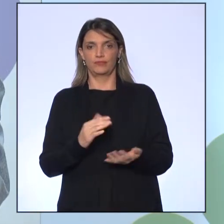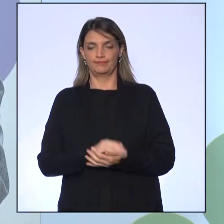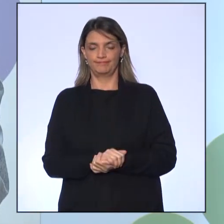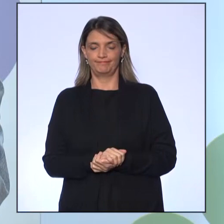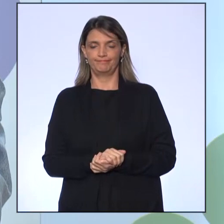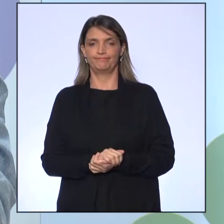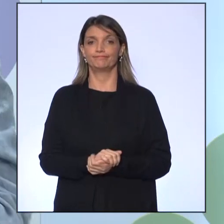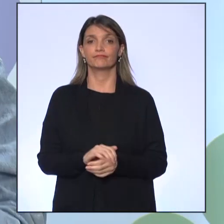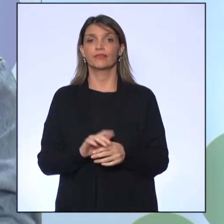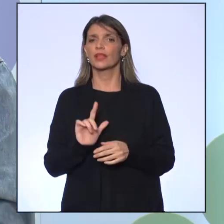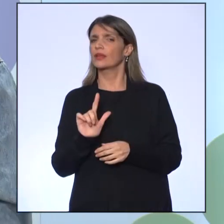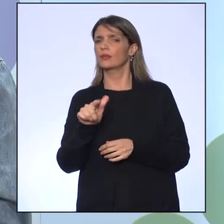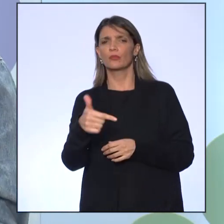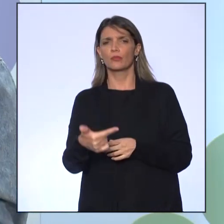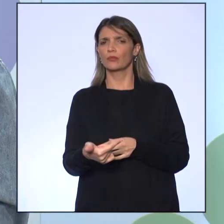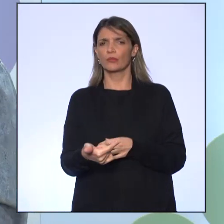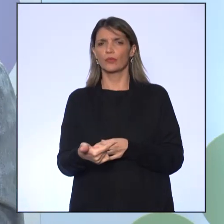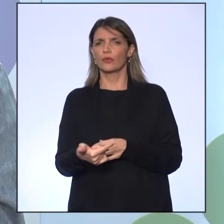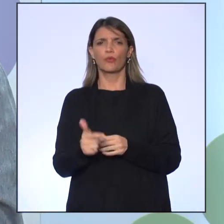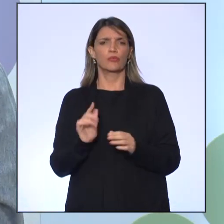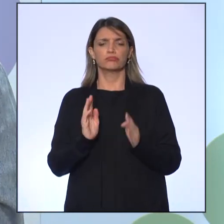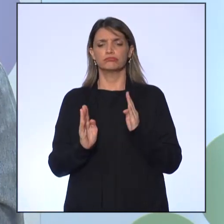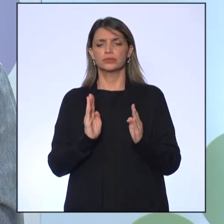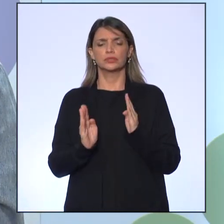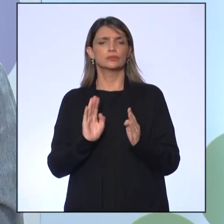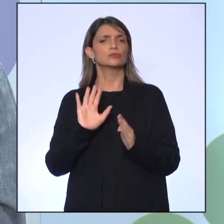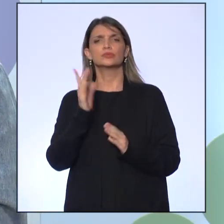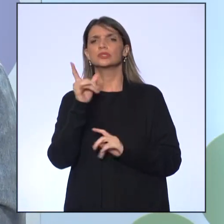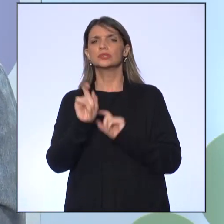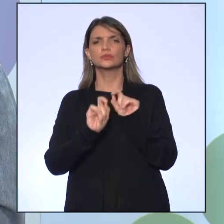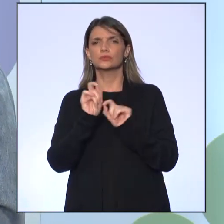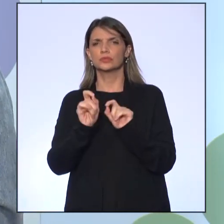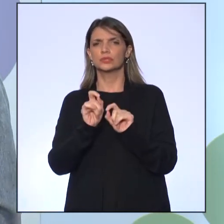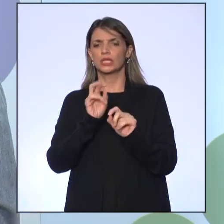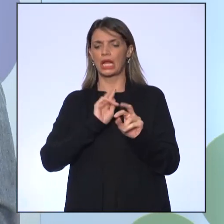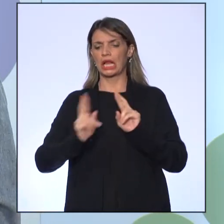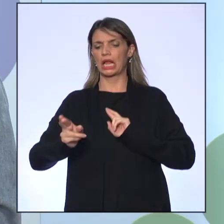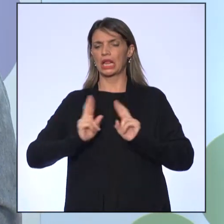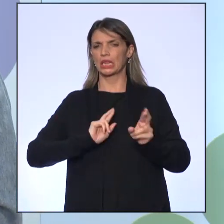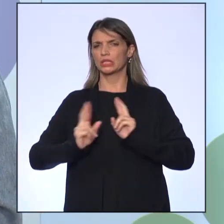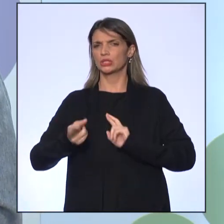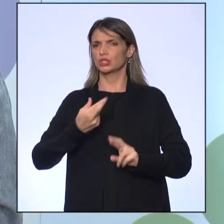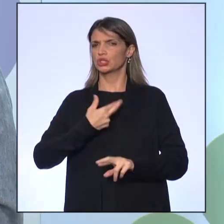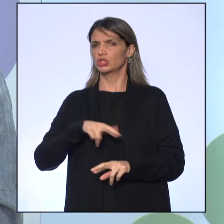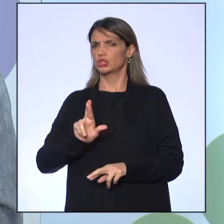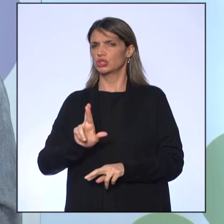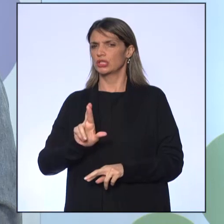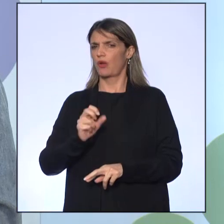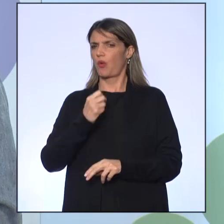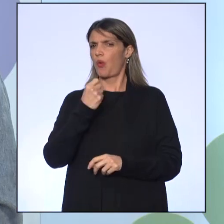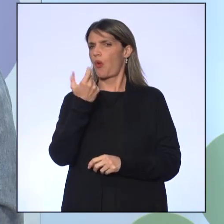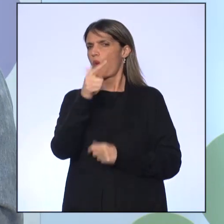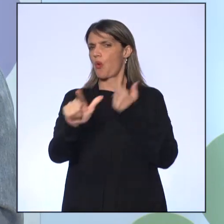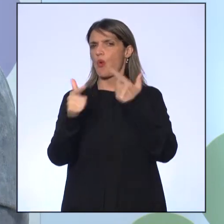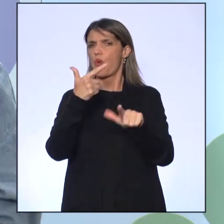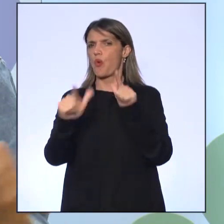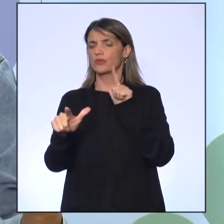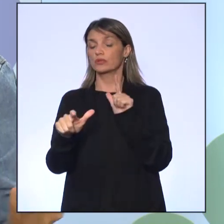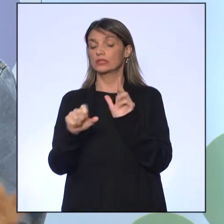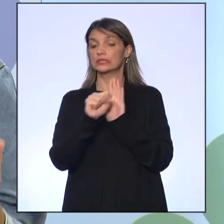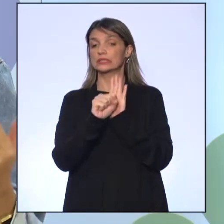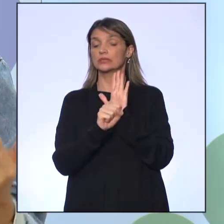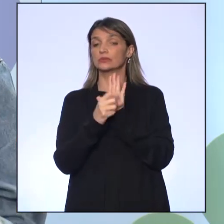Então, depois de um tempo, algumas outras religiões acabaram surgindo, né? Já no século XVI,